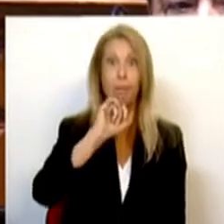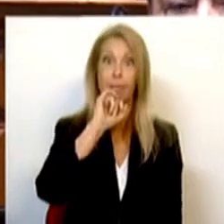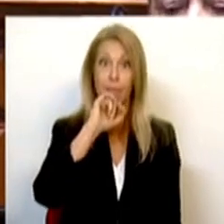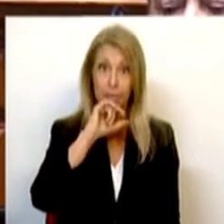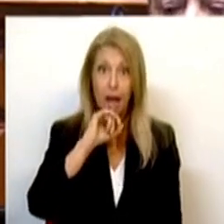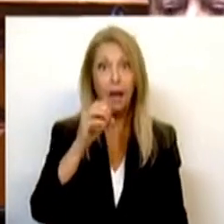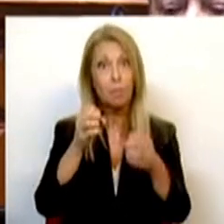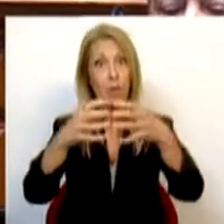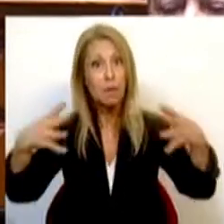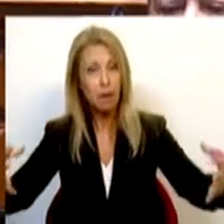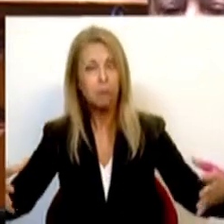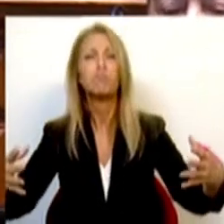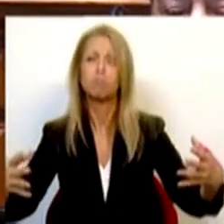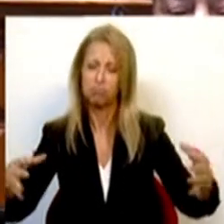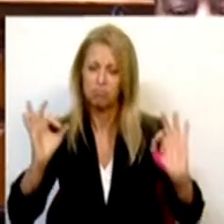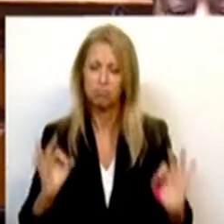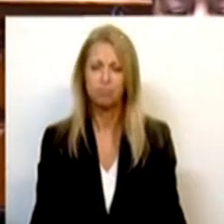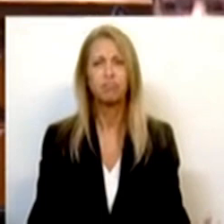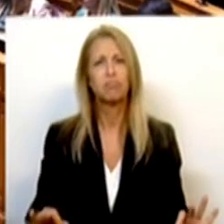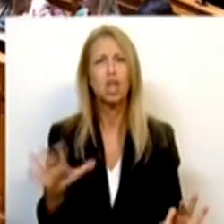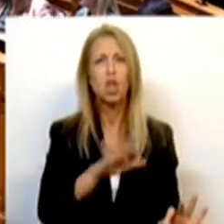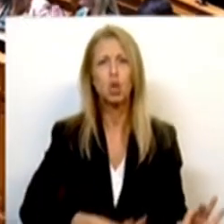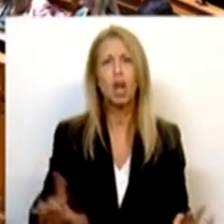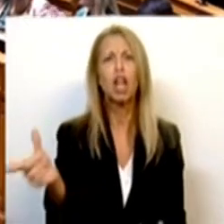mais abrangente, havemos de conseguir na zona de Lisboa.